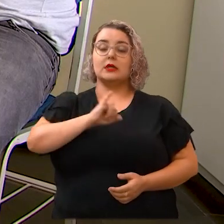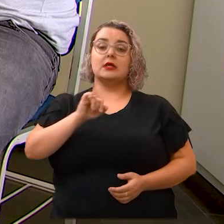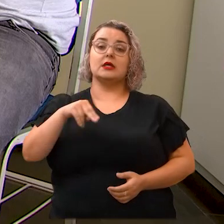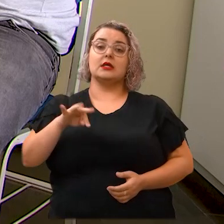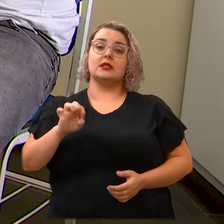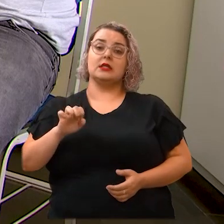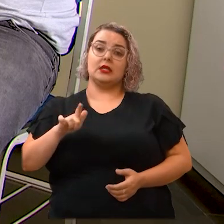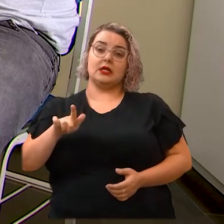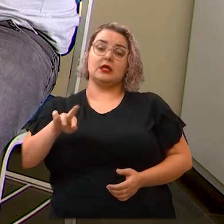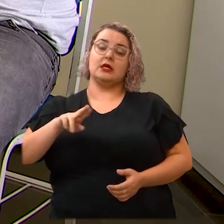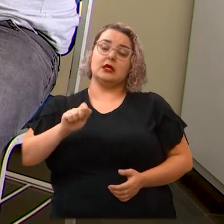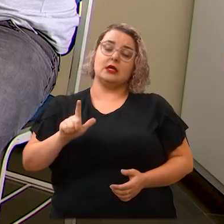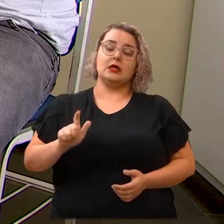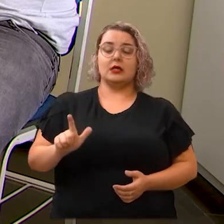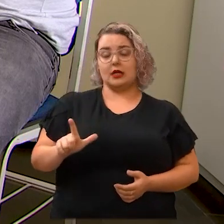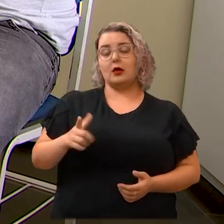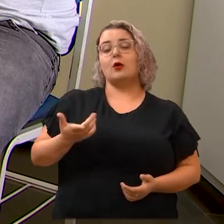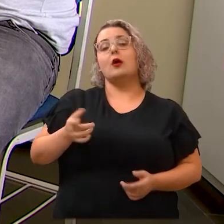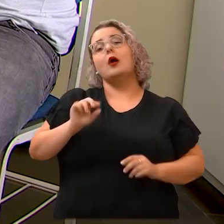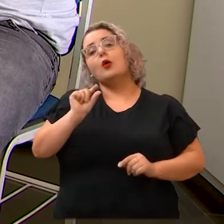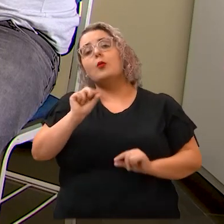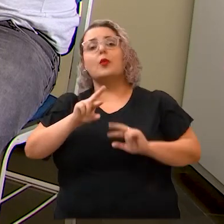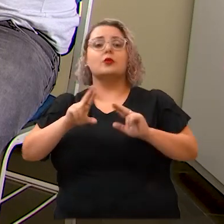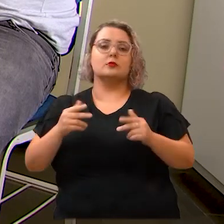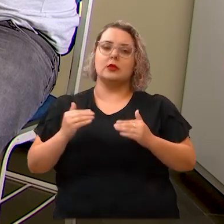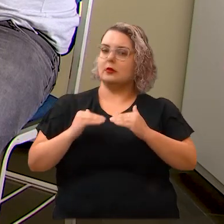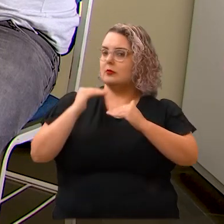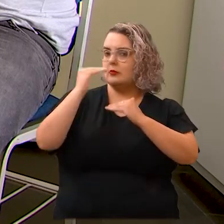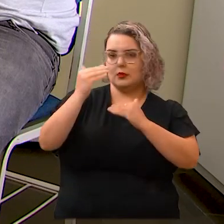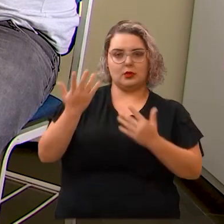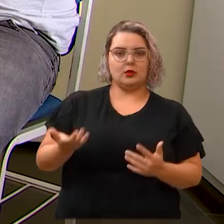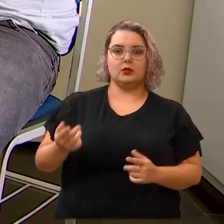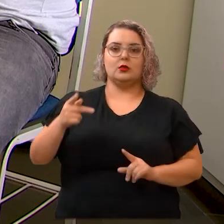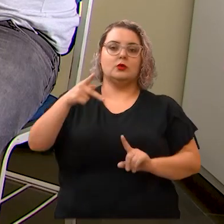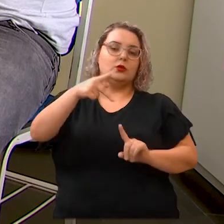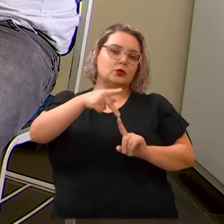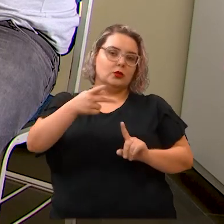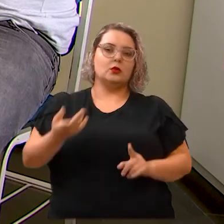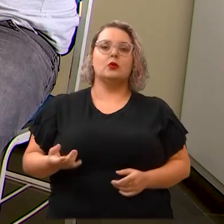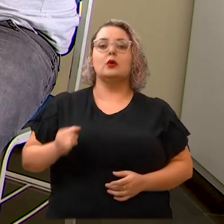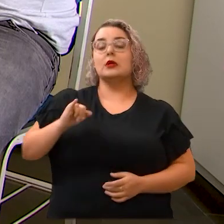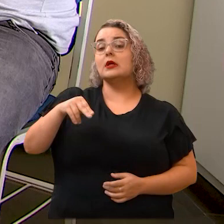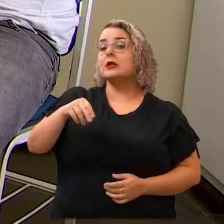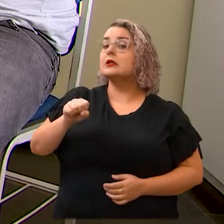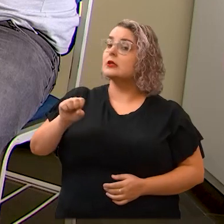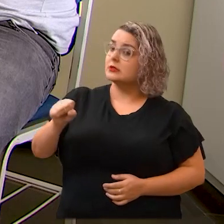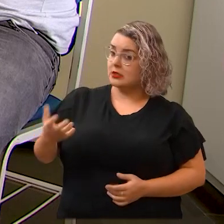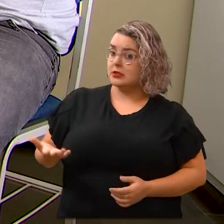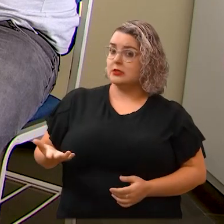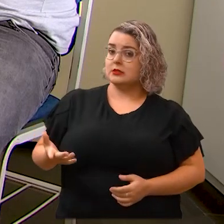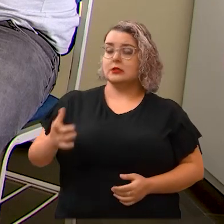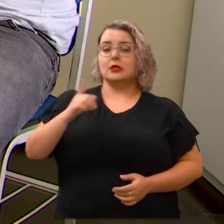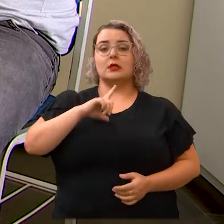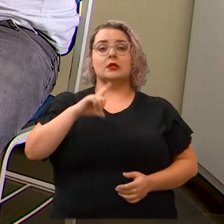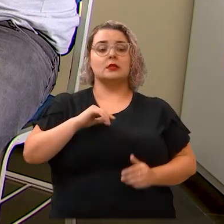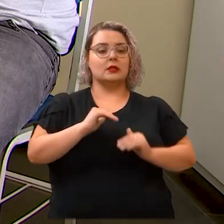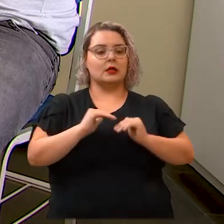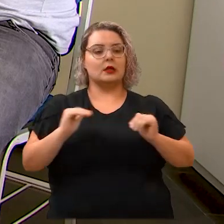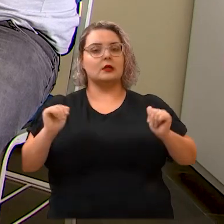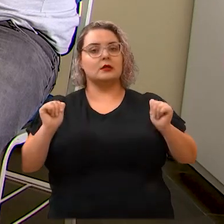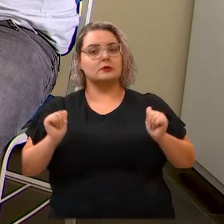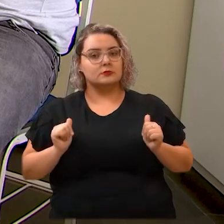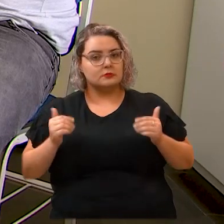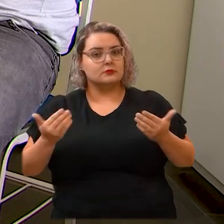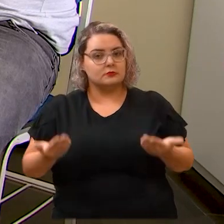agora um pouco diferente mas continua ainda sendo superior a aposentadoria do INSS por exemplo você tem estabilidade e você